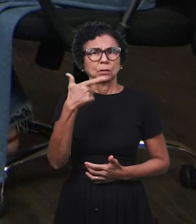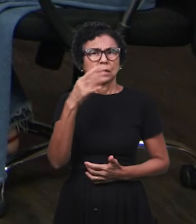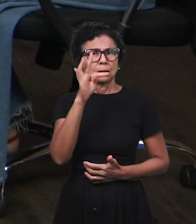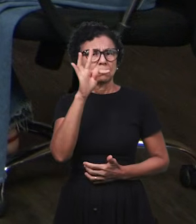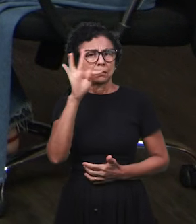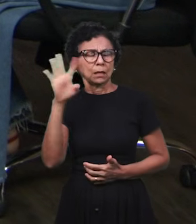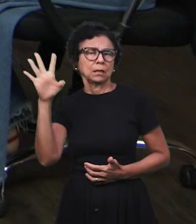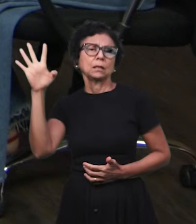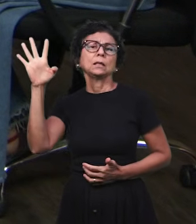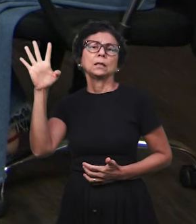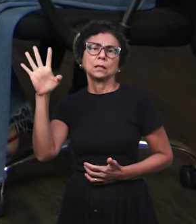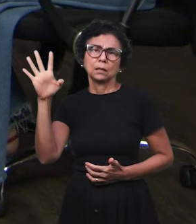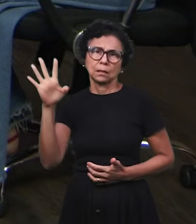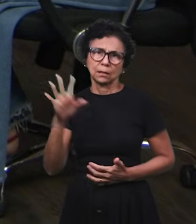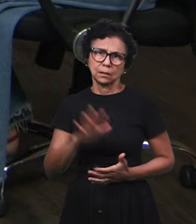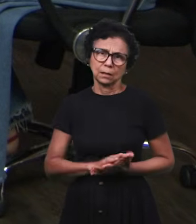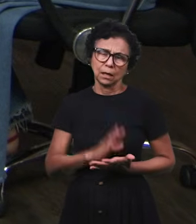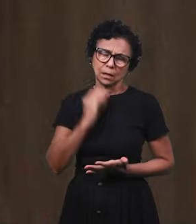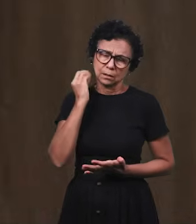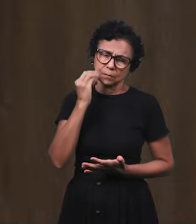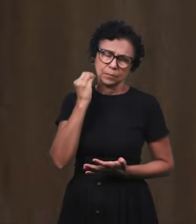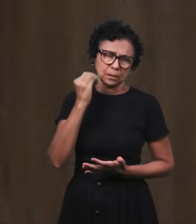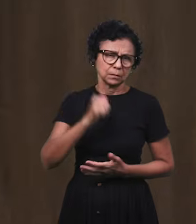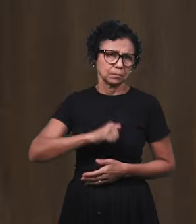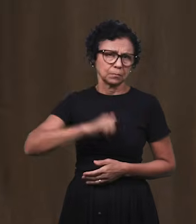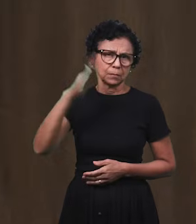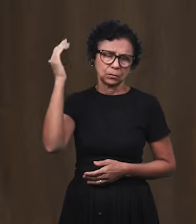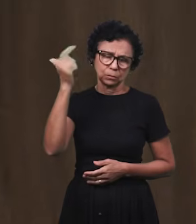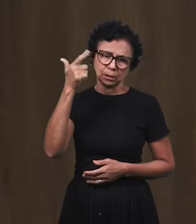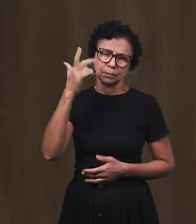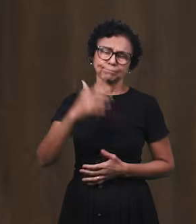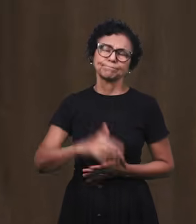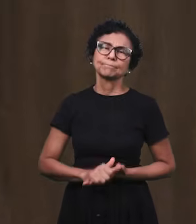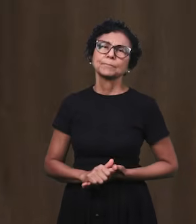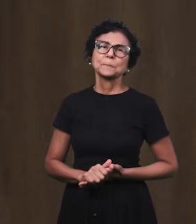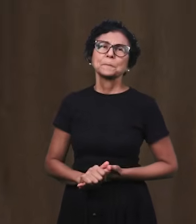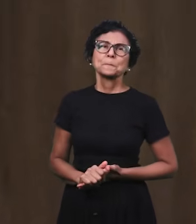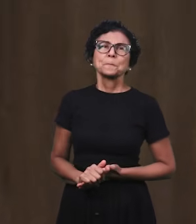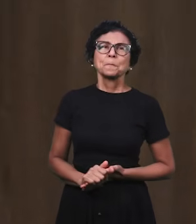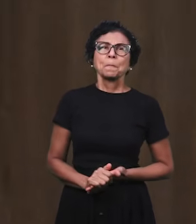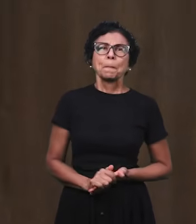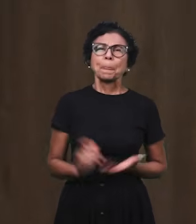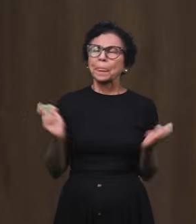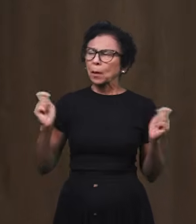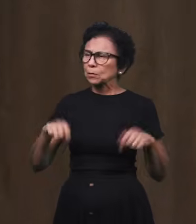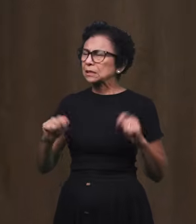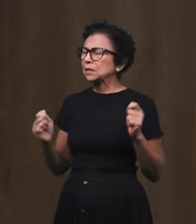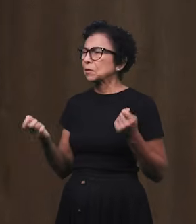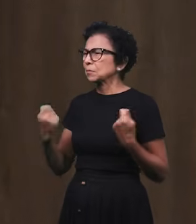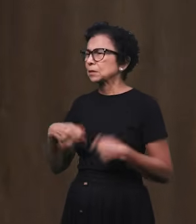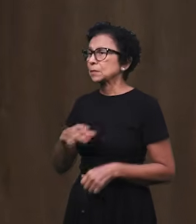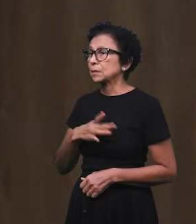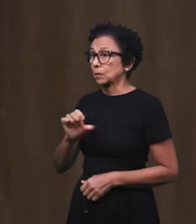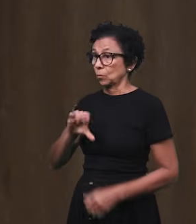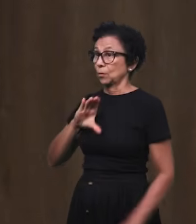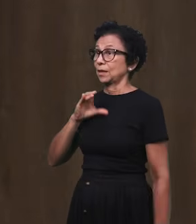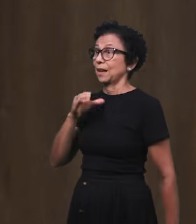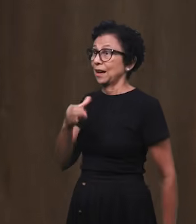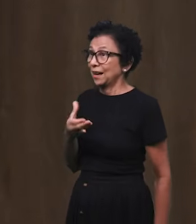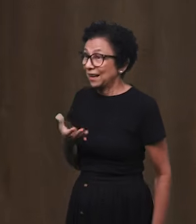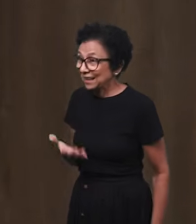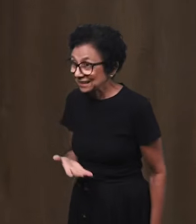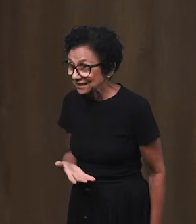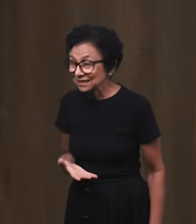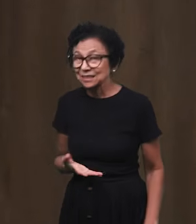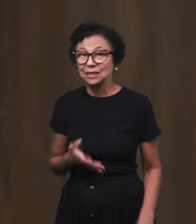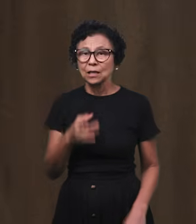e não tem que ter medo, tá, gente? Tem que ter coragem. Se precisar mudar, você que está em casa, de área, seja de área, né, de profissão, de tudo, tem